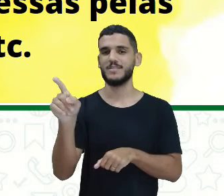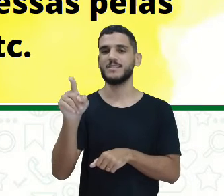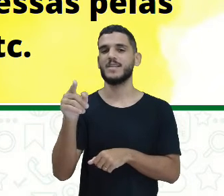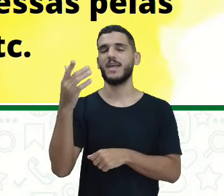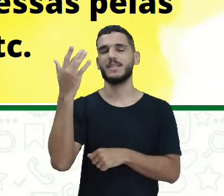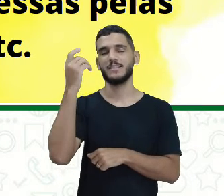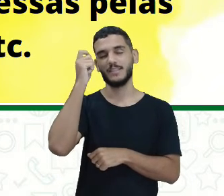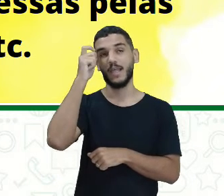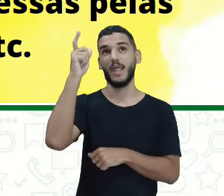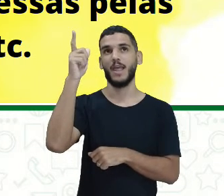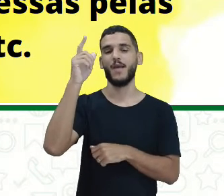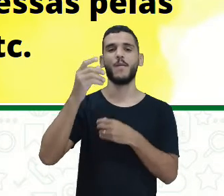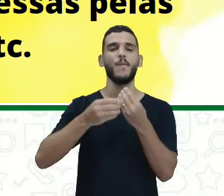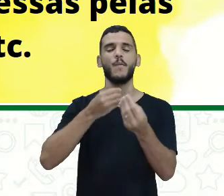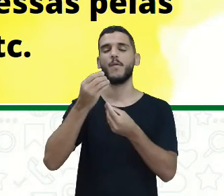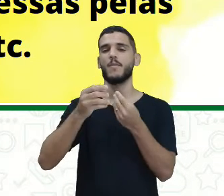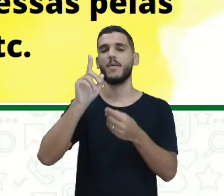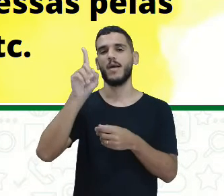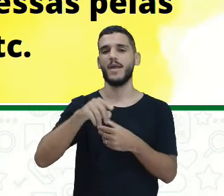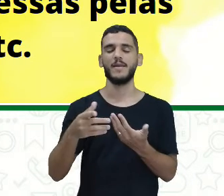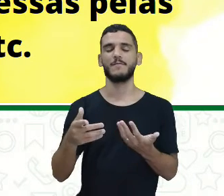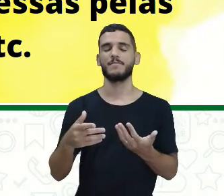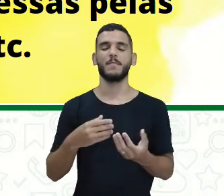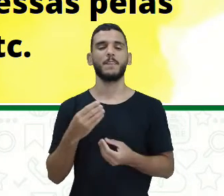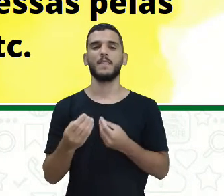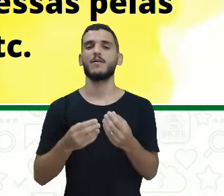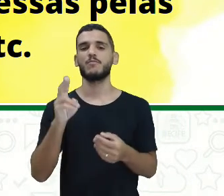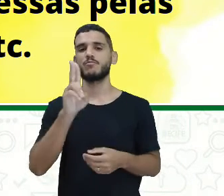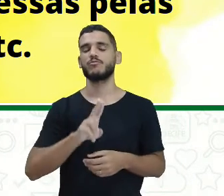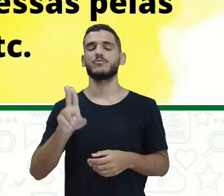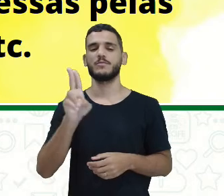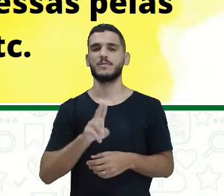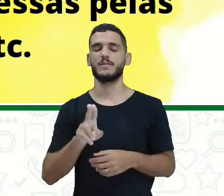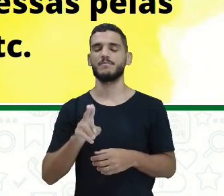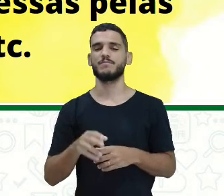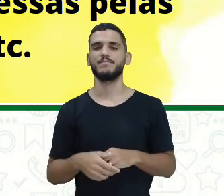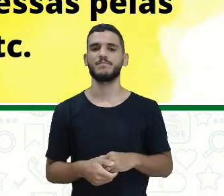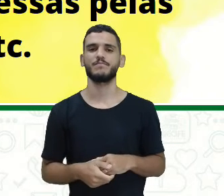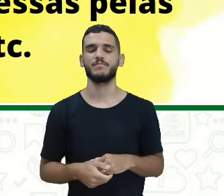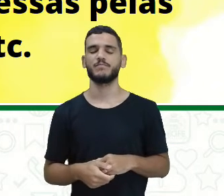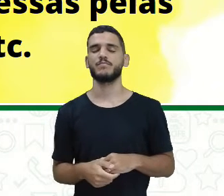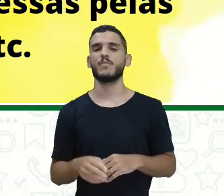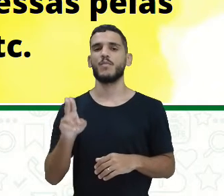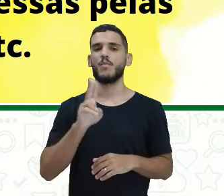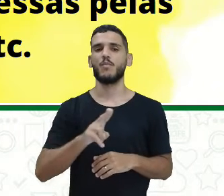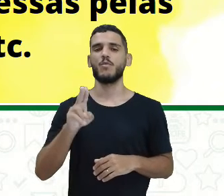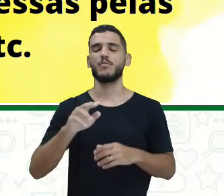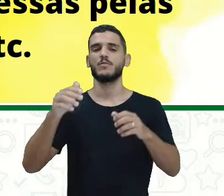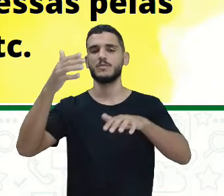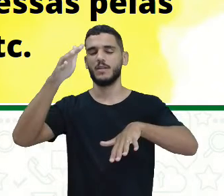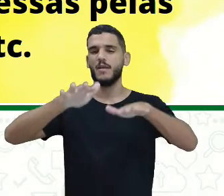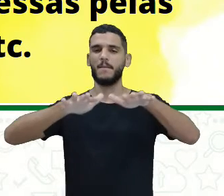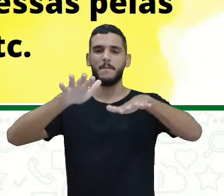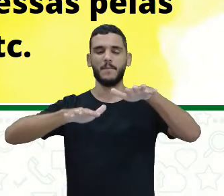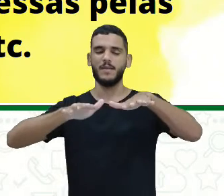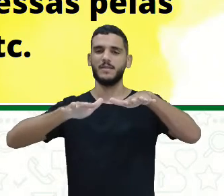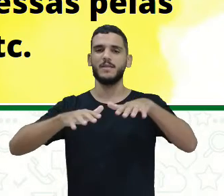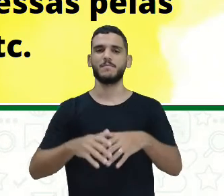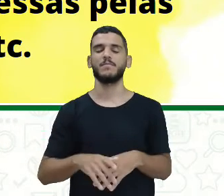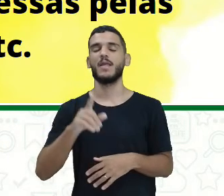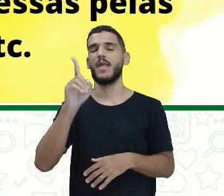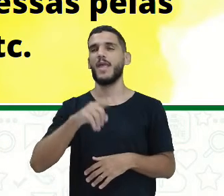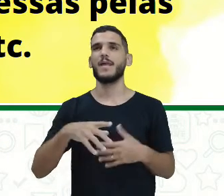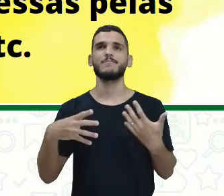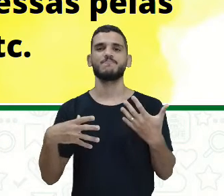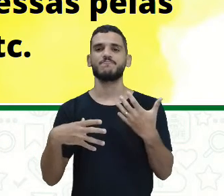uma ideia melhor de onde é que a gente usa isso, onde a gente usa média, tá? Esse tipo de cálculo,